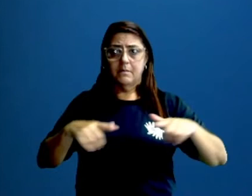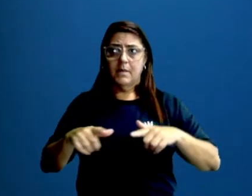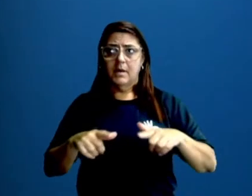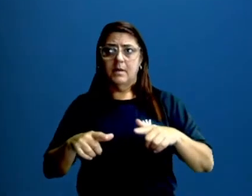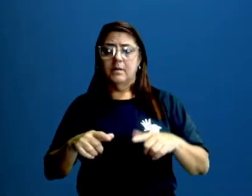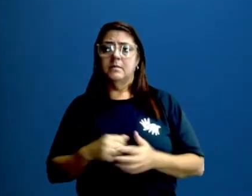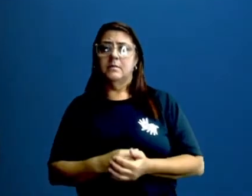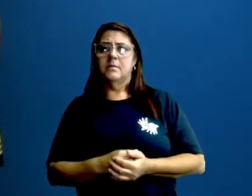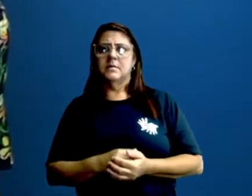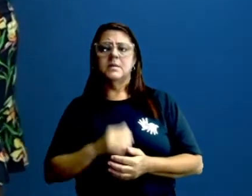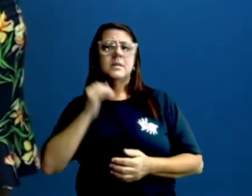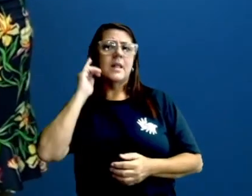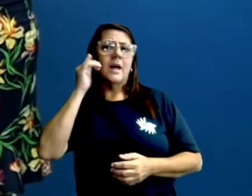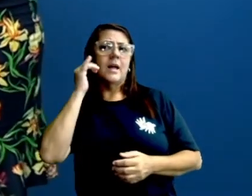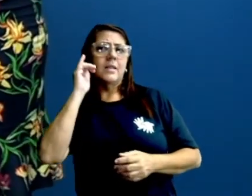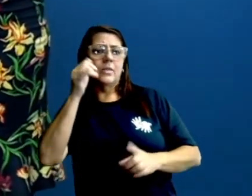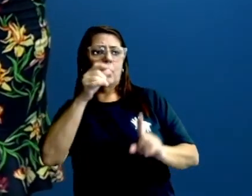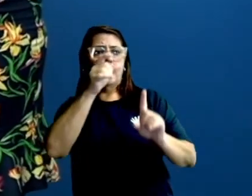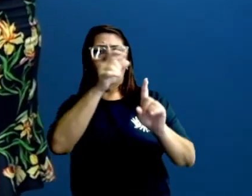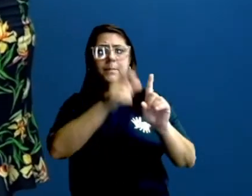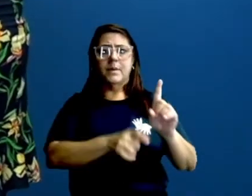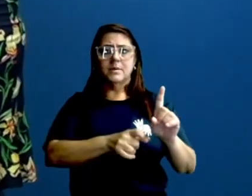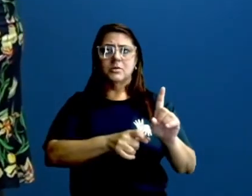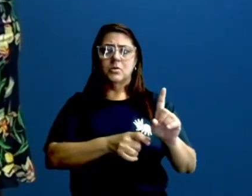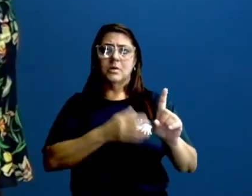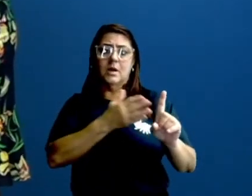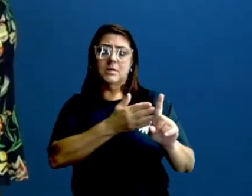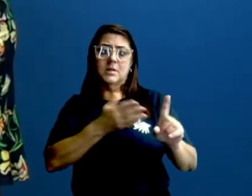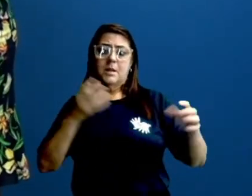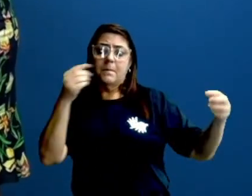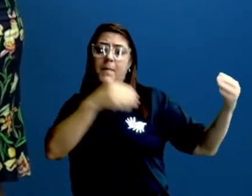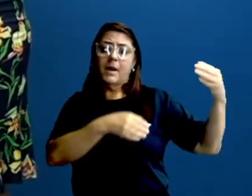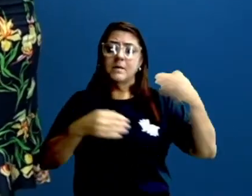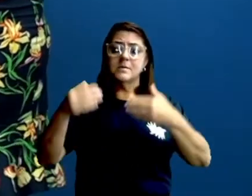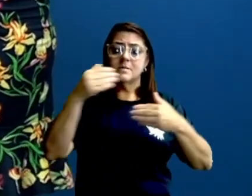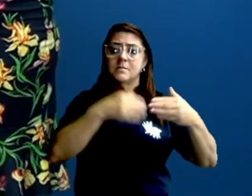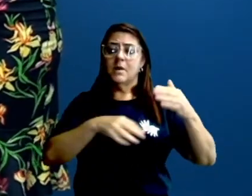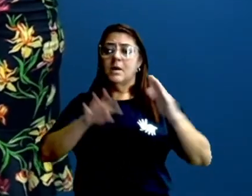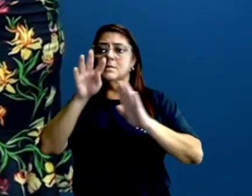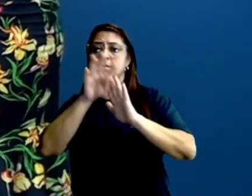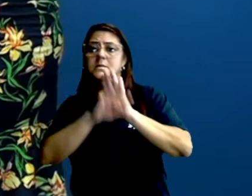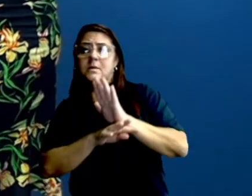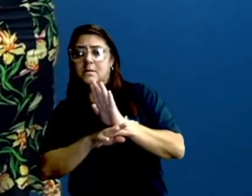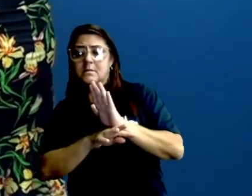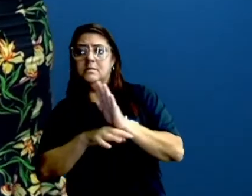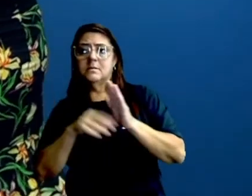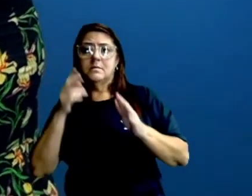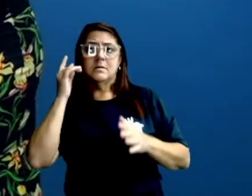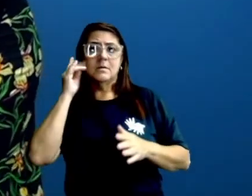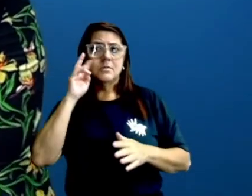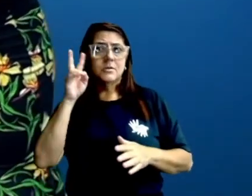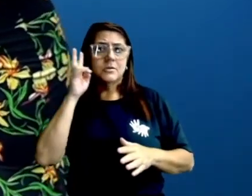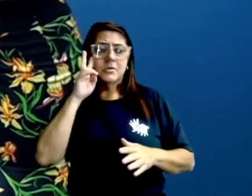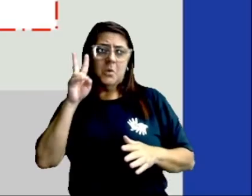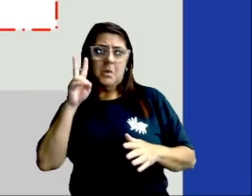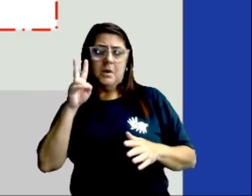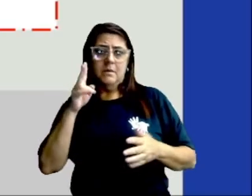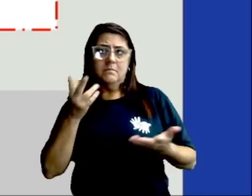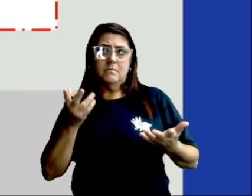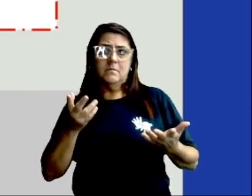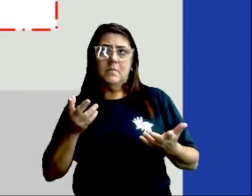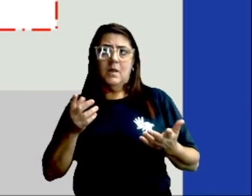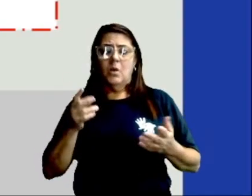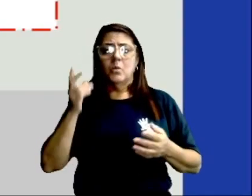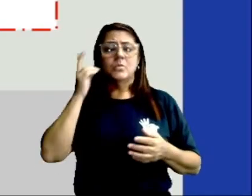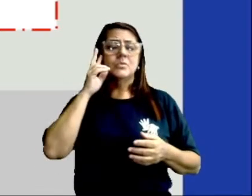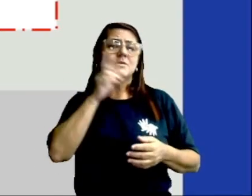narrador personagem, né? Um narrador que fosse participante da história, ele poderia dizer, se ele fosse a formiga, né? Num belo dia